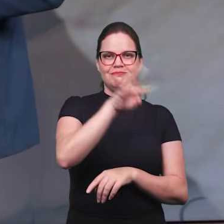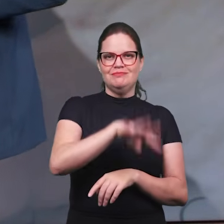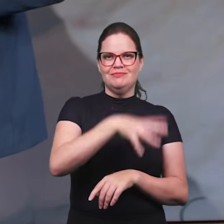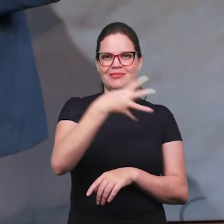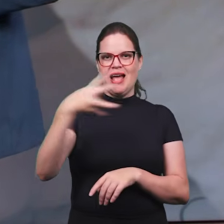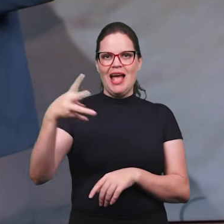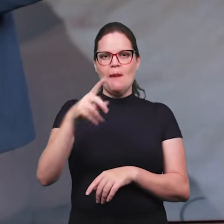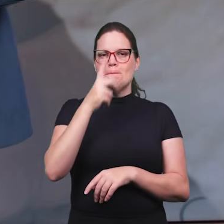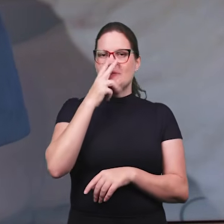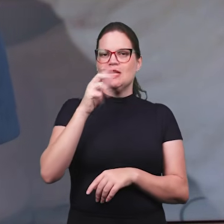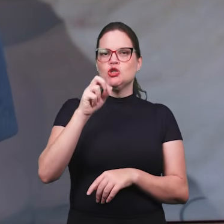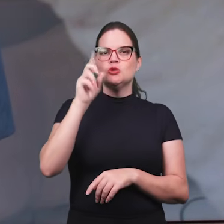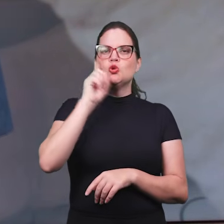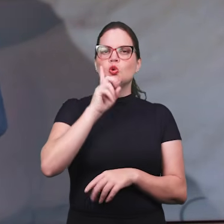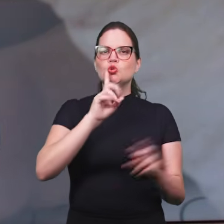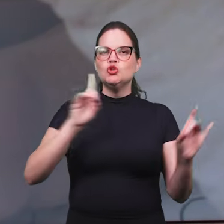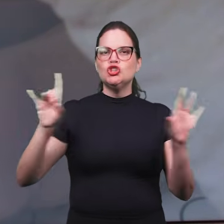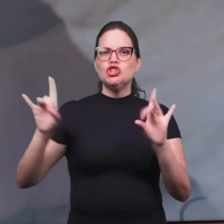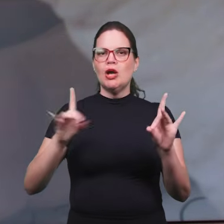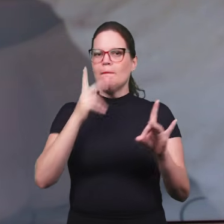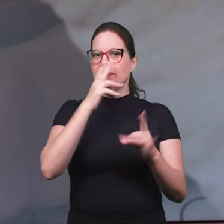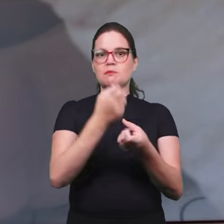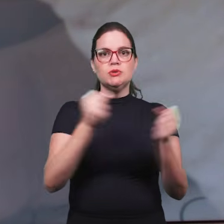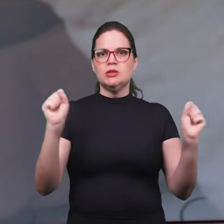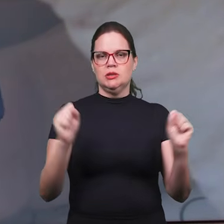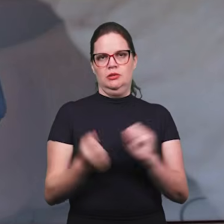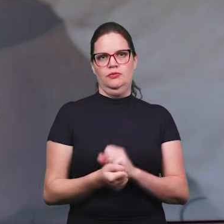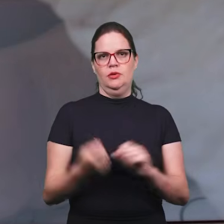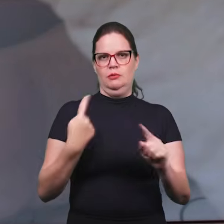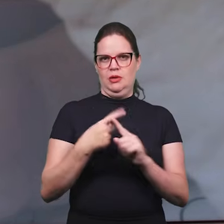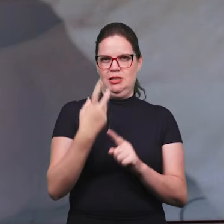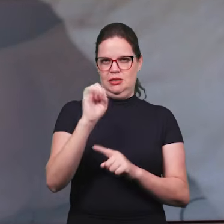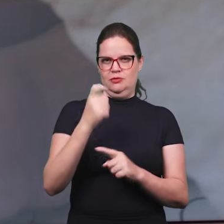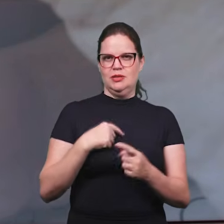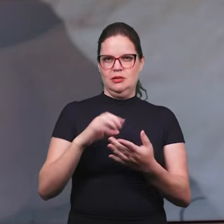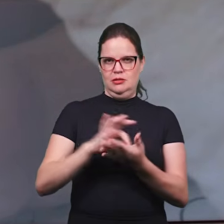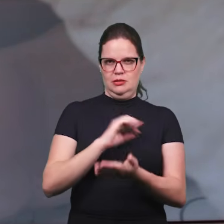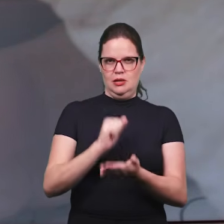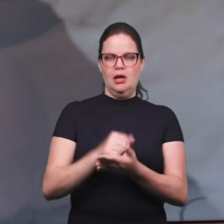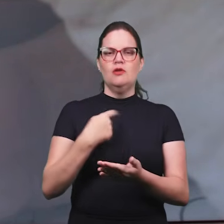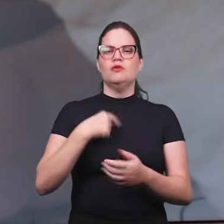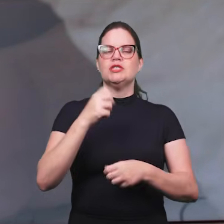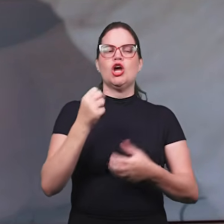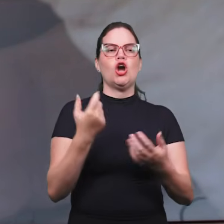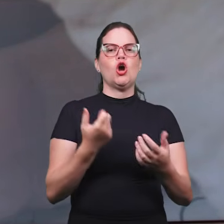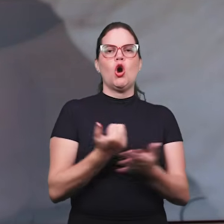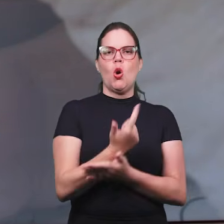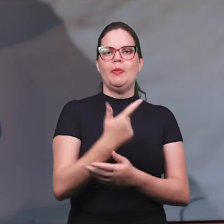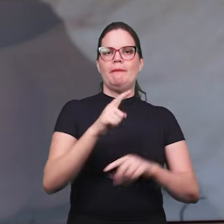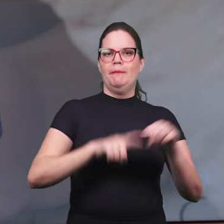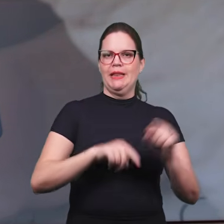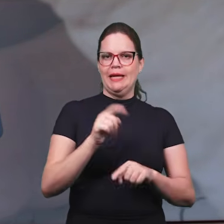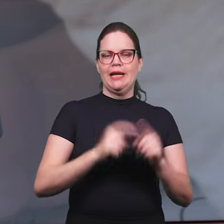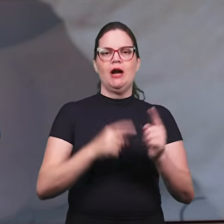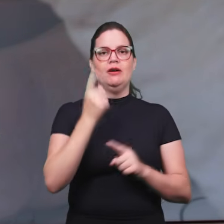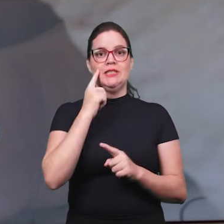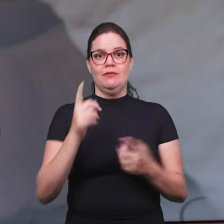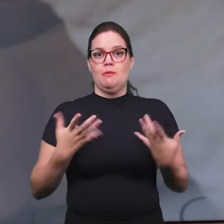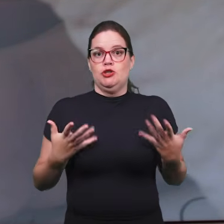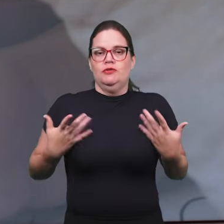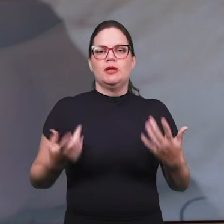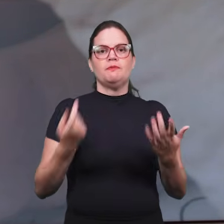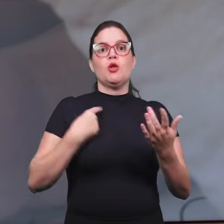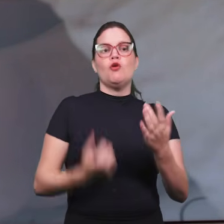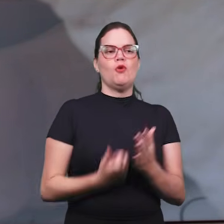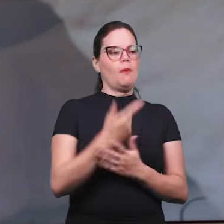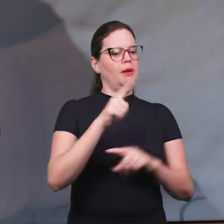de manter. Quando você decide estudar para concurso público, você faz ali a aquisição do material, de um programa de mentoria, você está ali